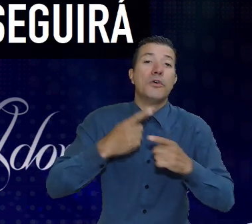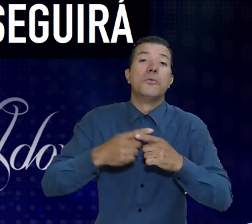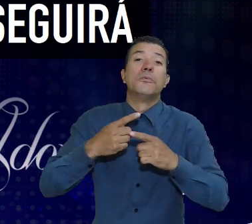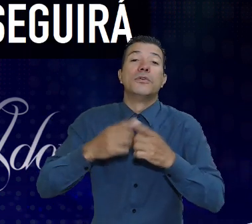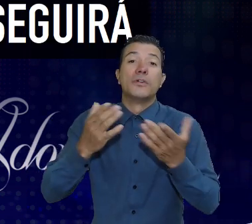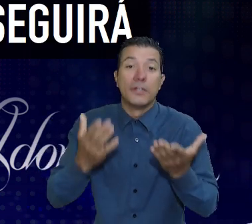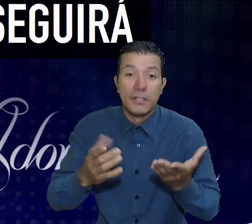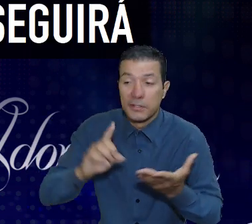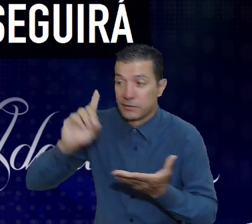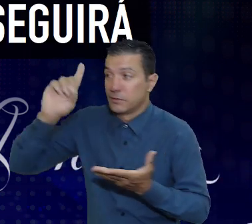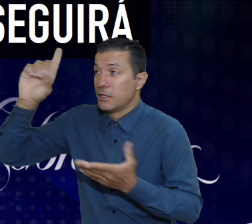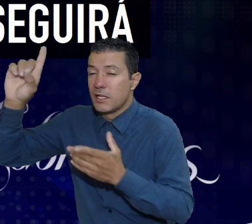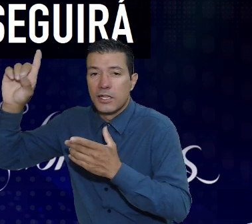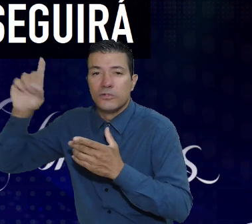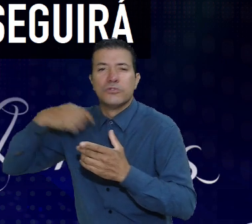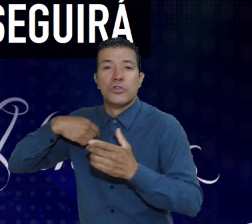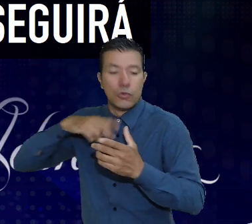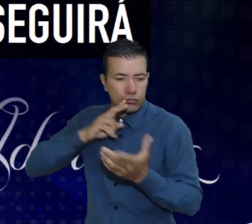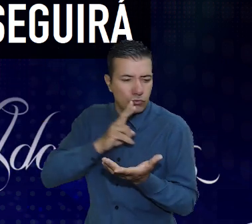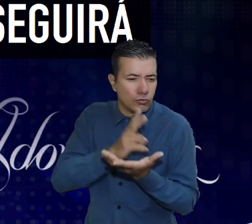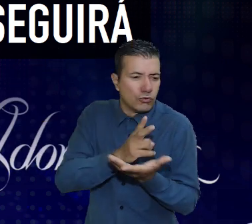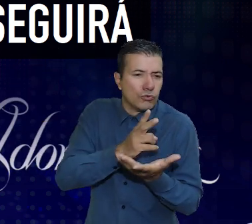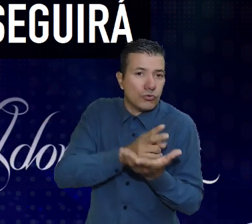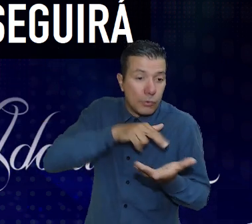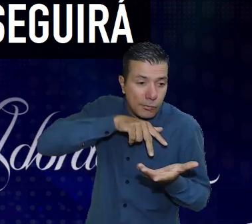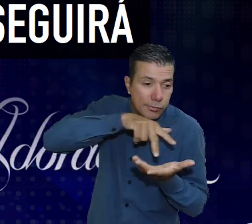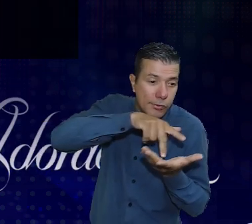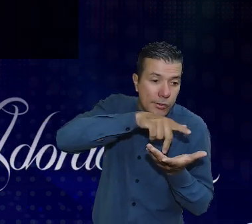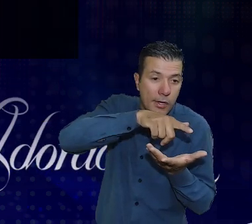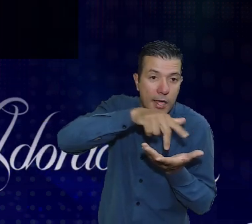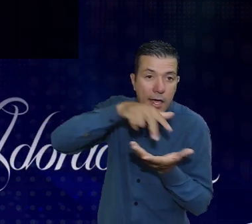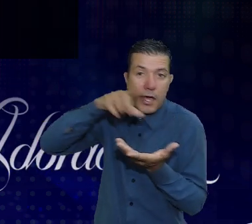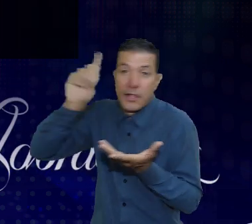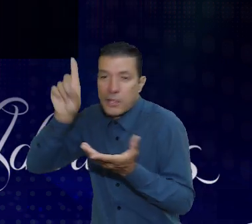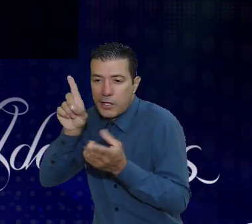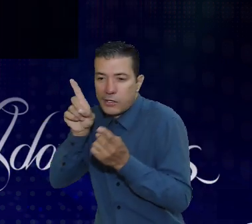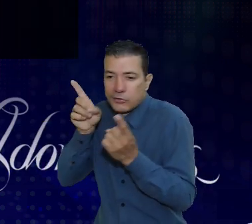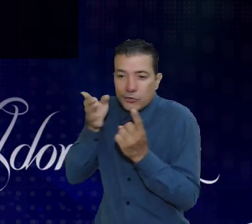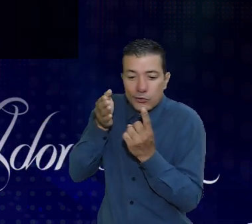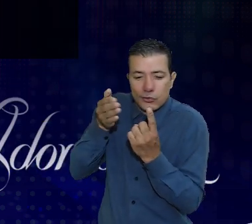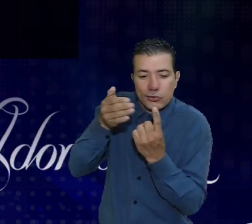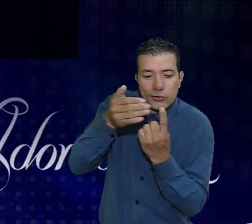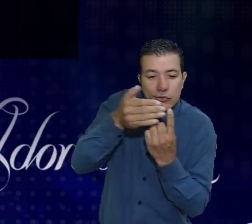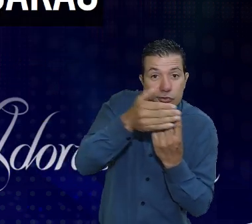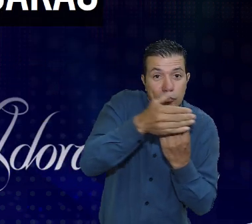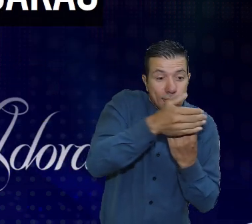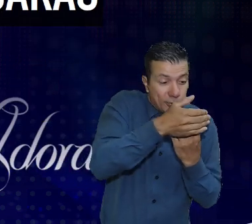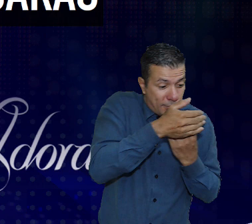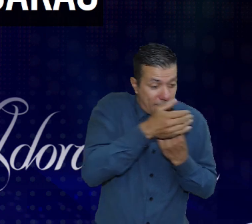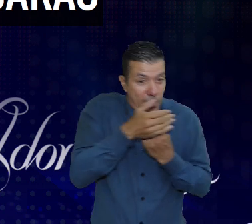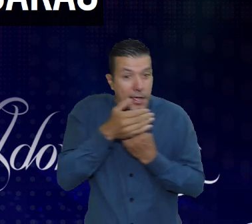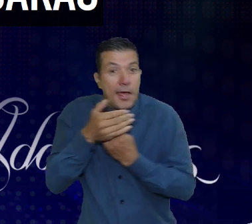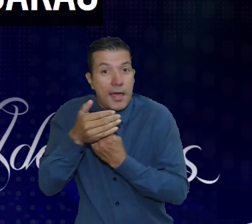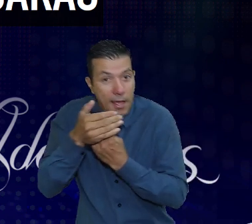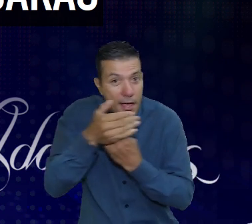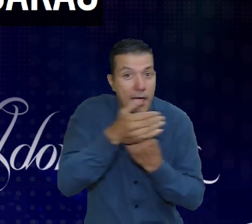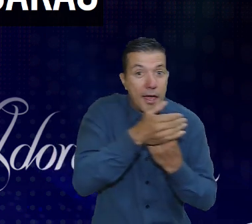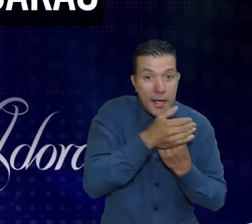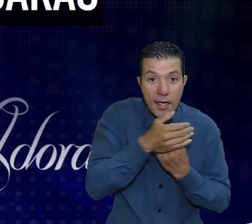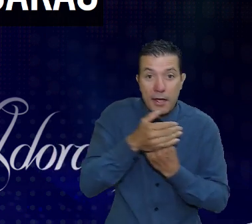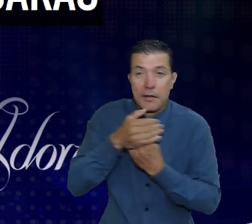temerei, pois sei que onde quer que eu vou, me seguirá, onde for tua bondade me seguirá,